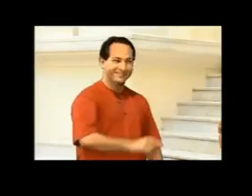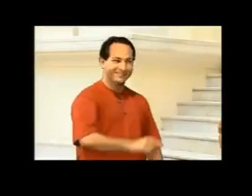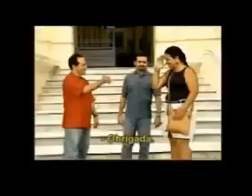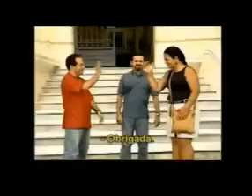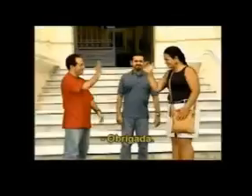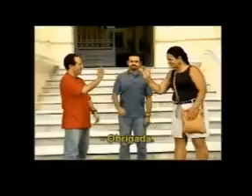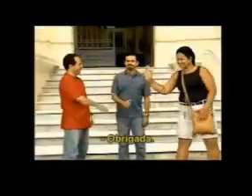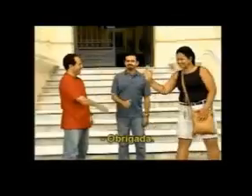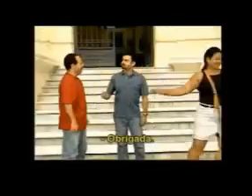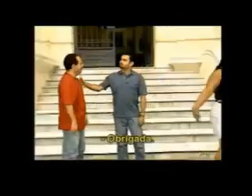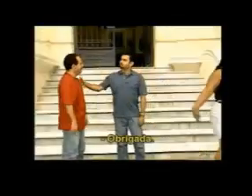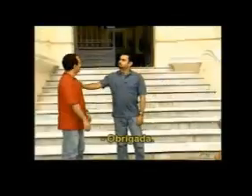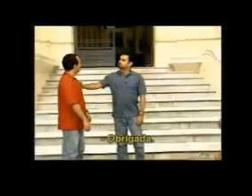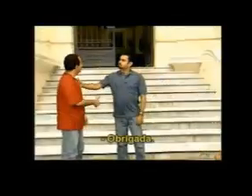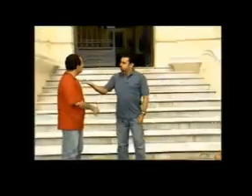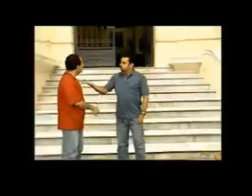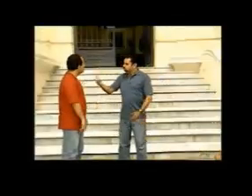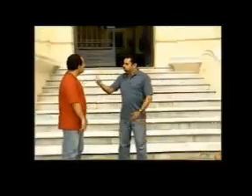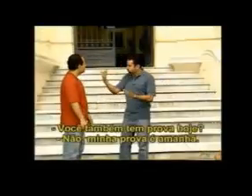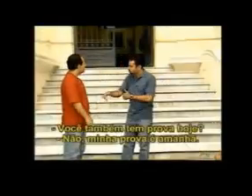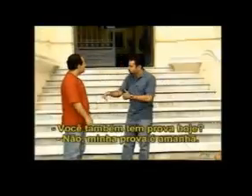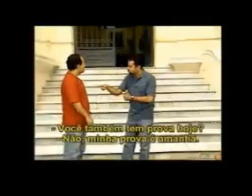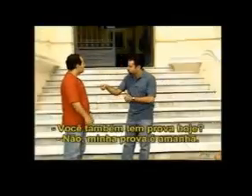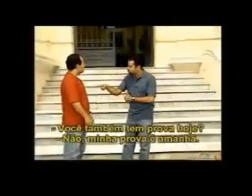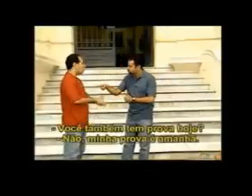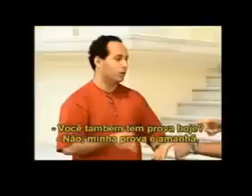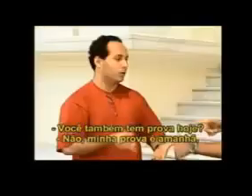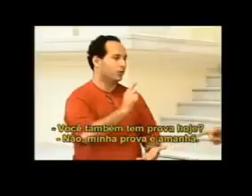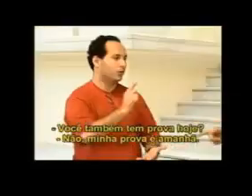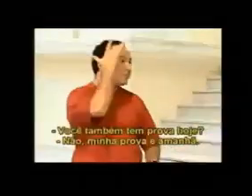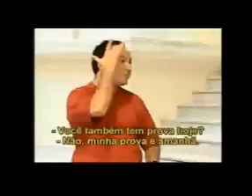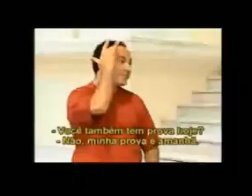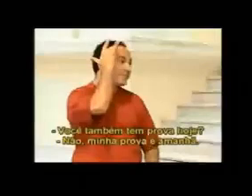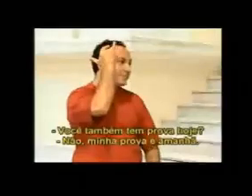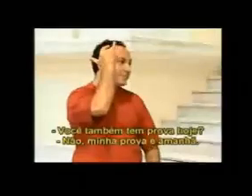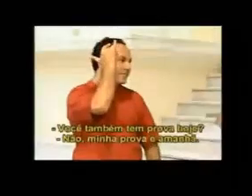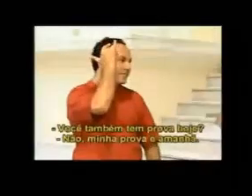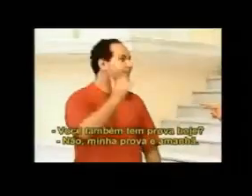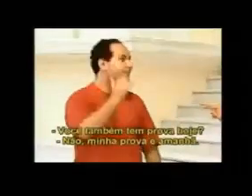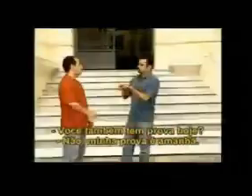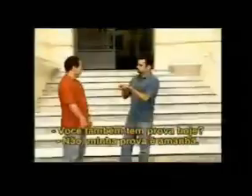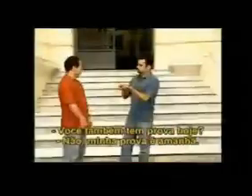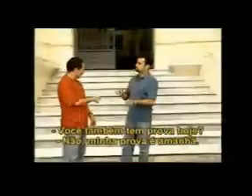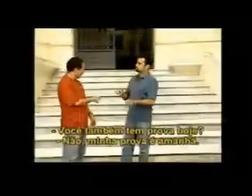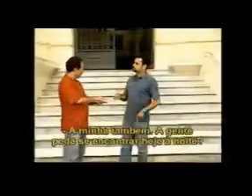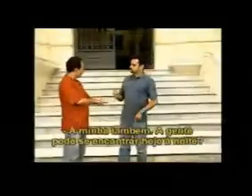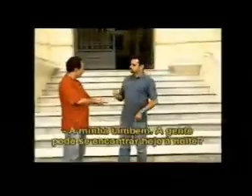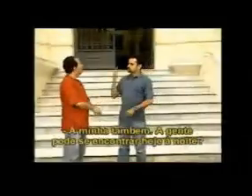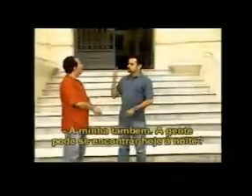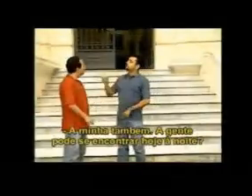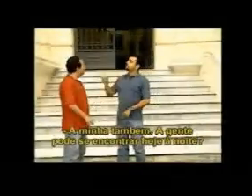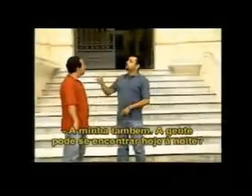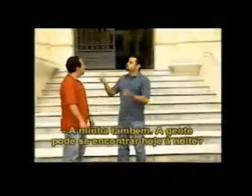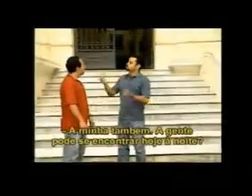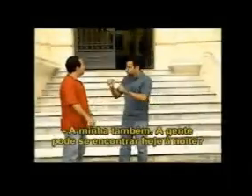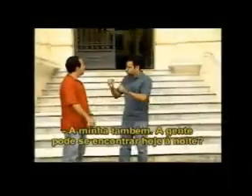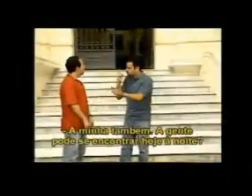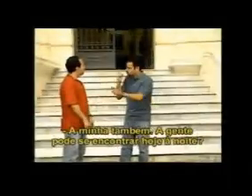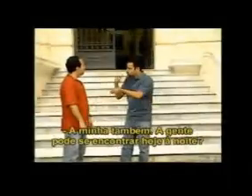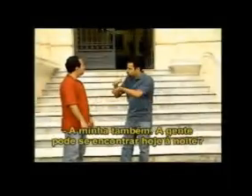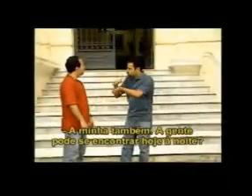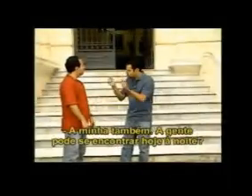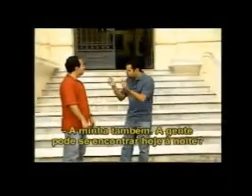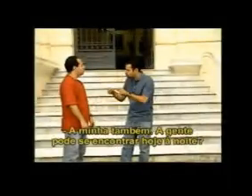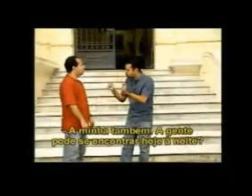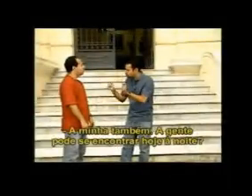pra você. Obrigada. Você também tem prova hoje? Não, minha prova é amanhã. A minha também. A